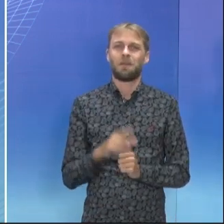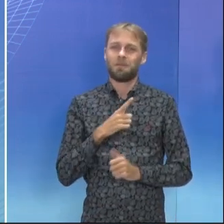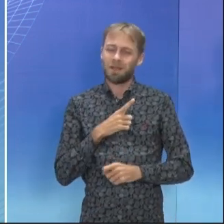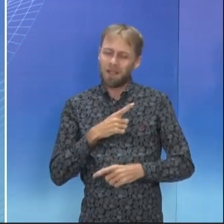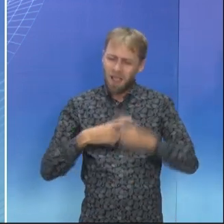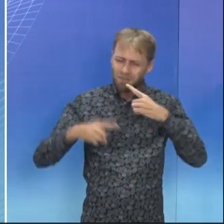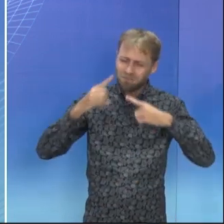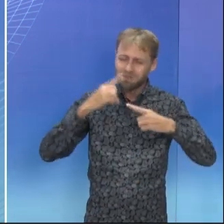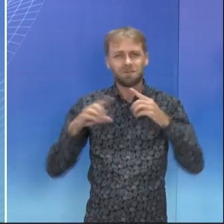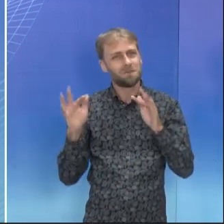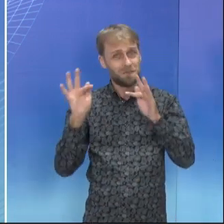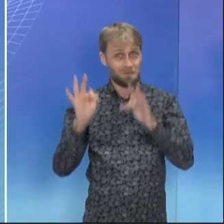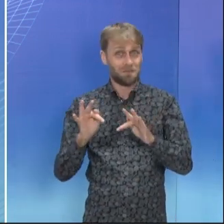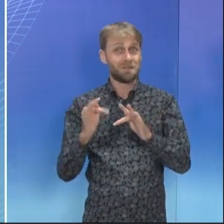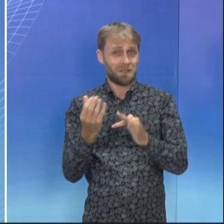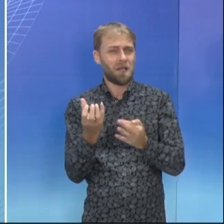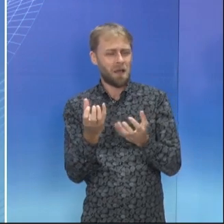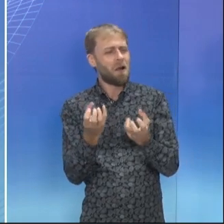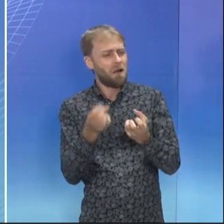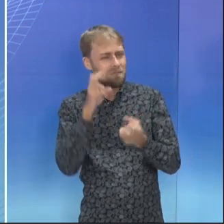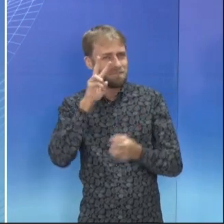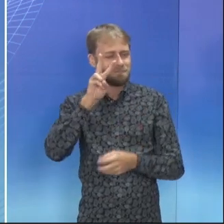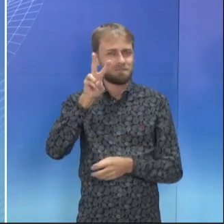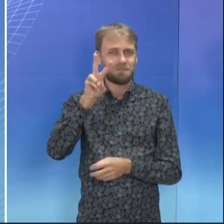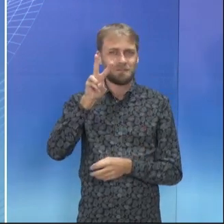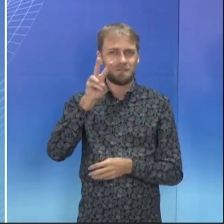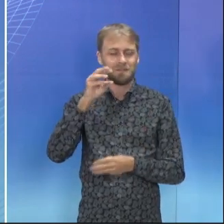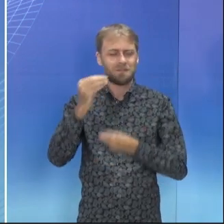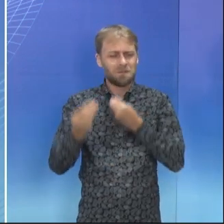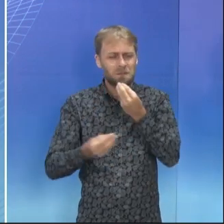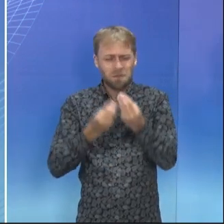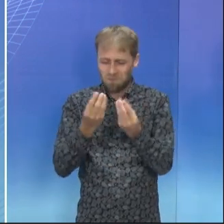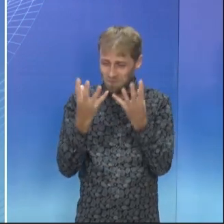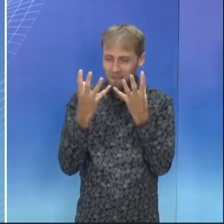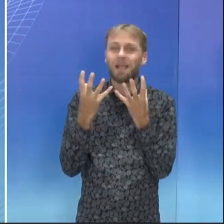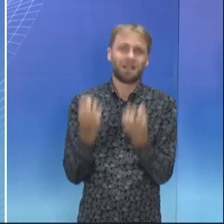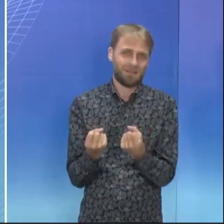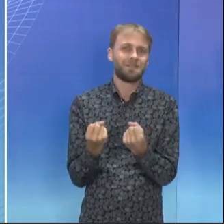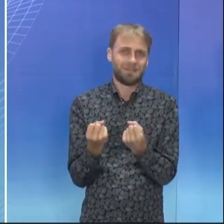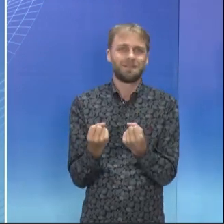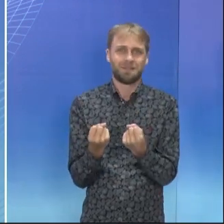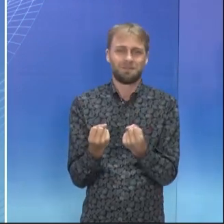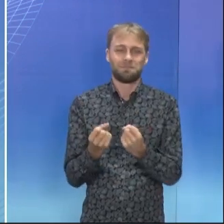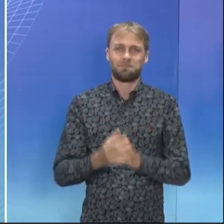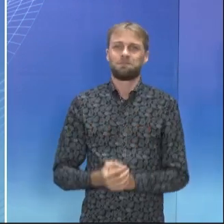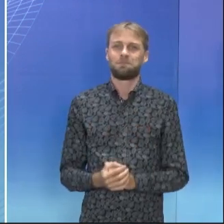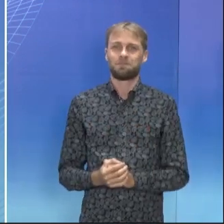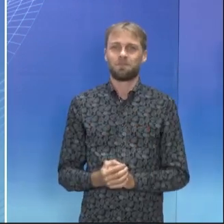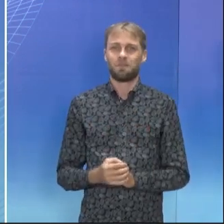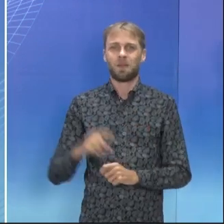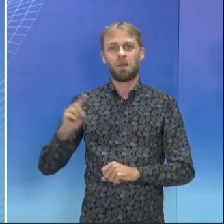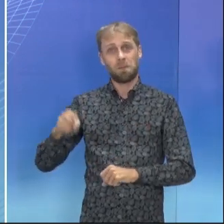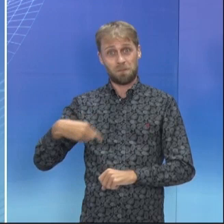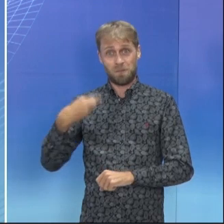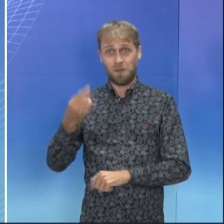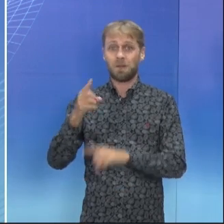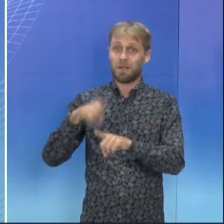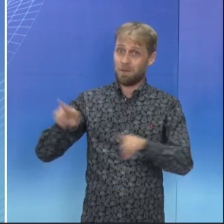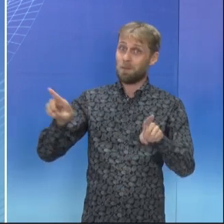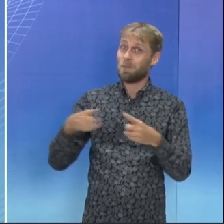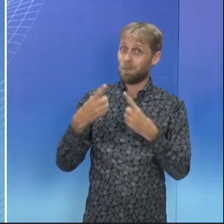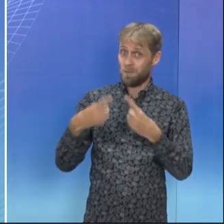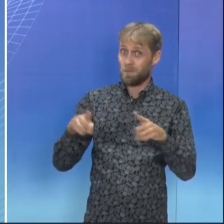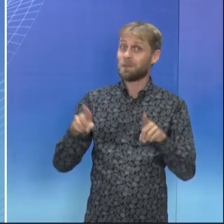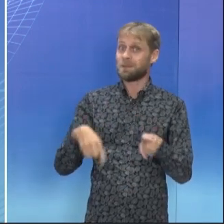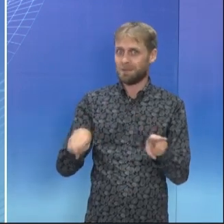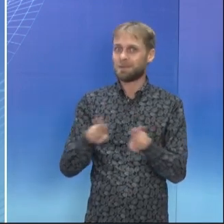Vai ter um desafio no final, aí eu quero ver quem é que vai aceitar o desafio comigo. Uma outra música que a